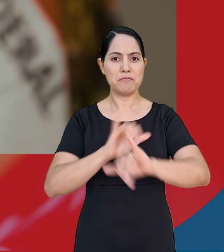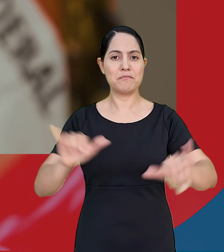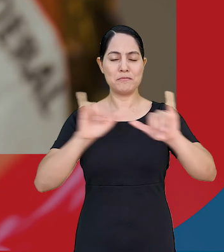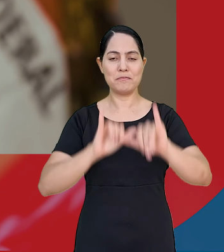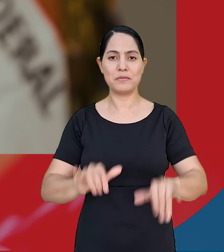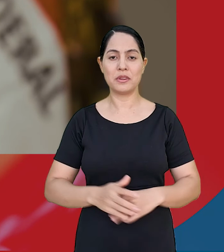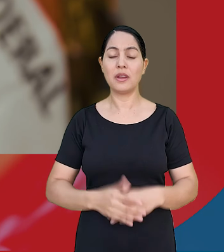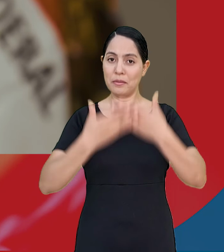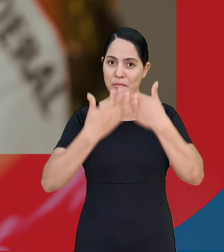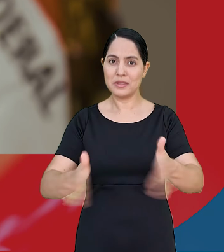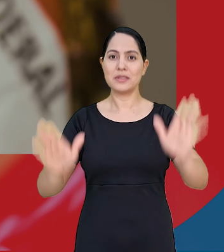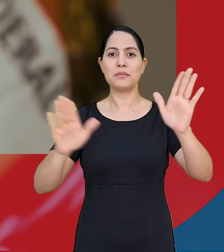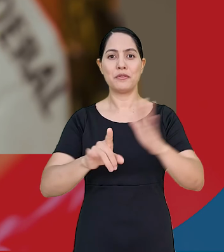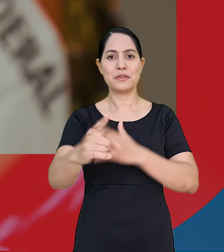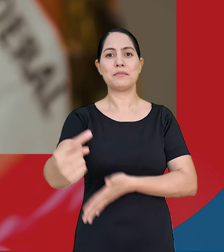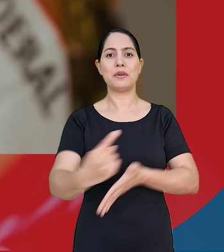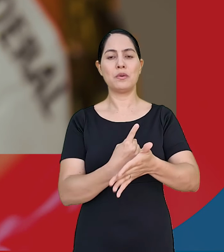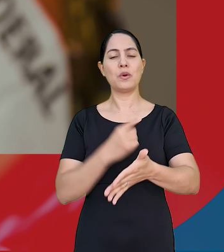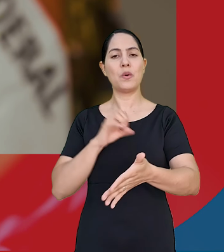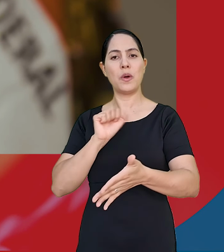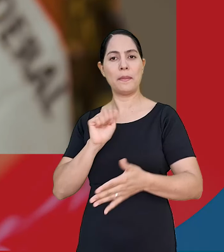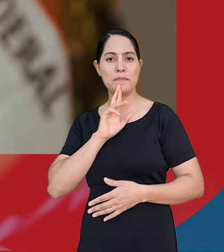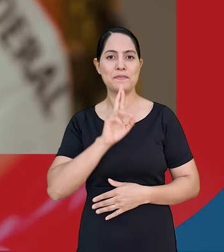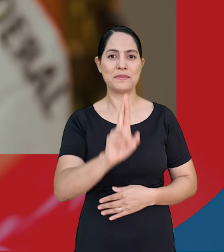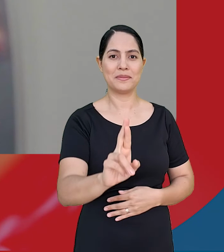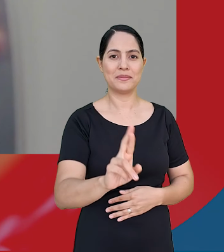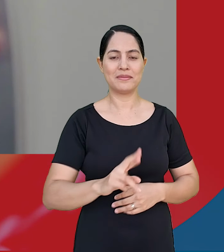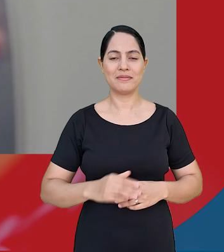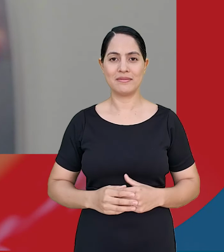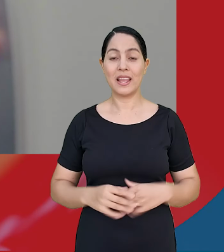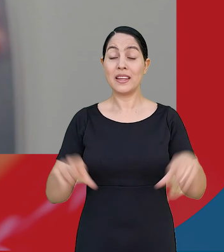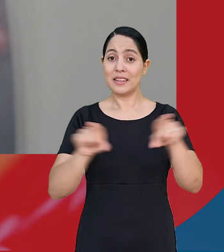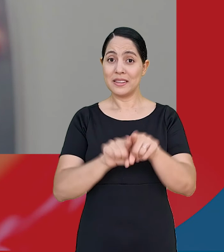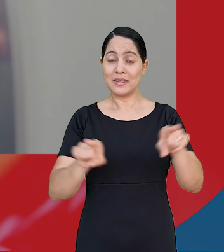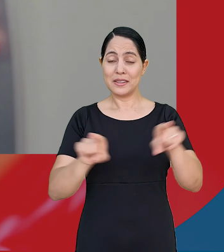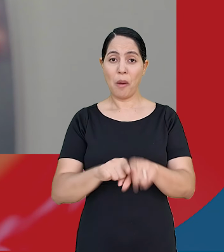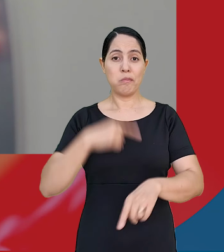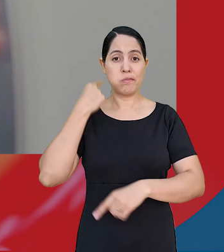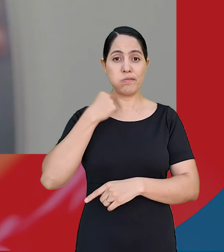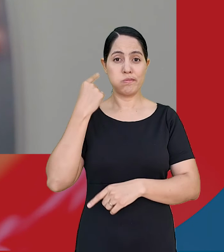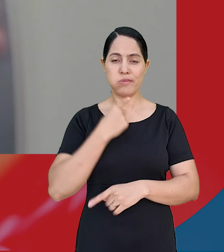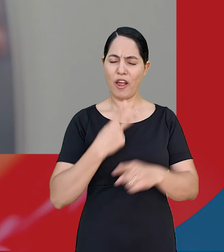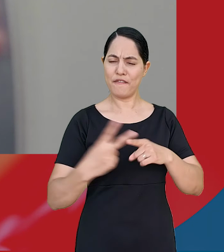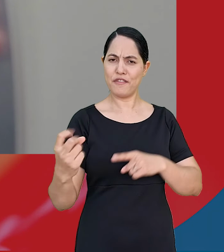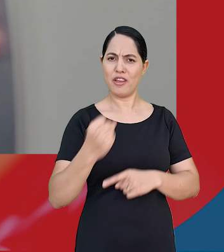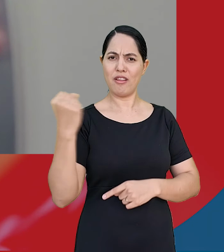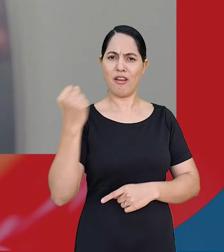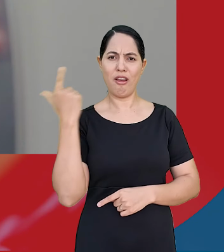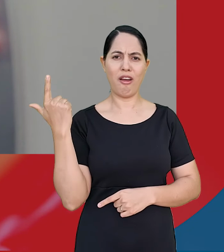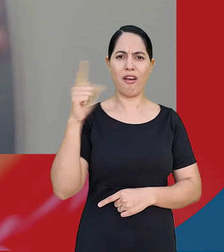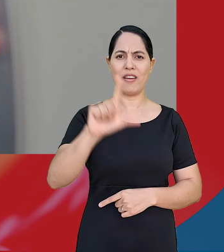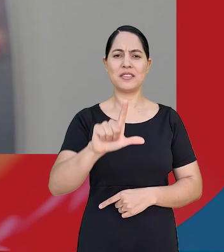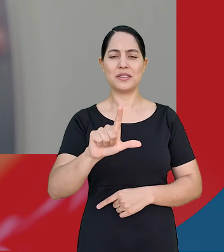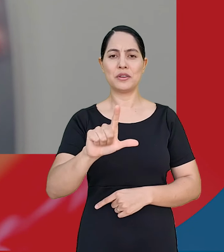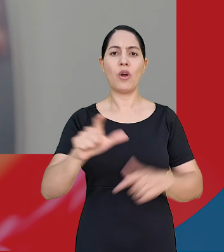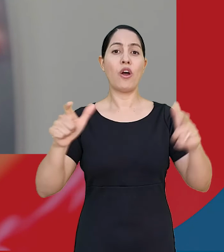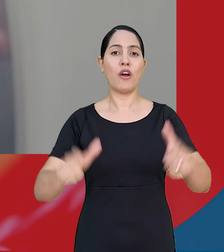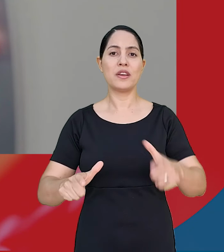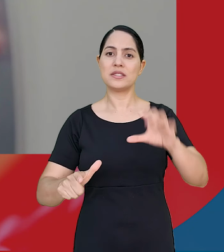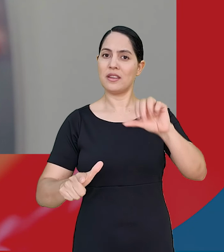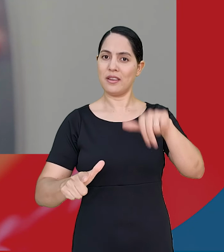Portas abertas, você pergunta e a OAB responde. A vitória da advocacia brasileira no Conselho Nacional